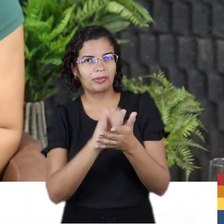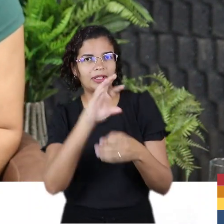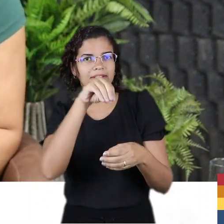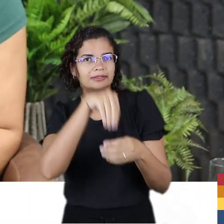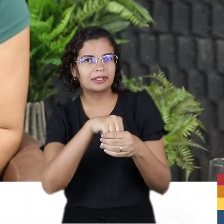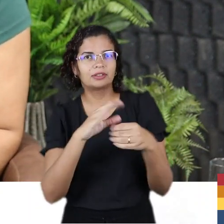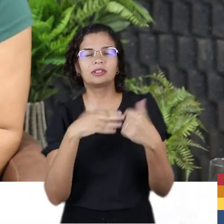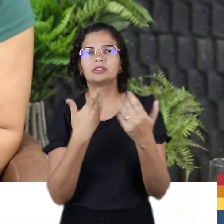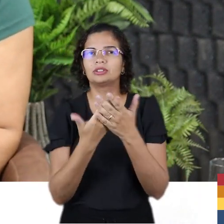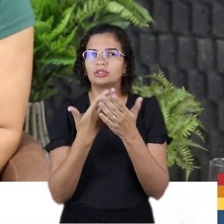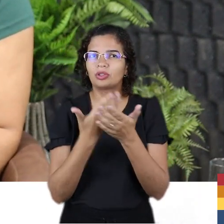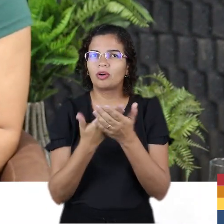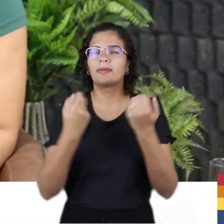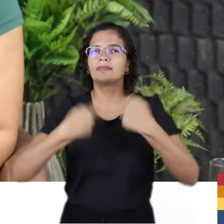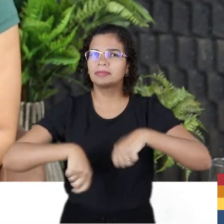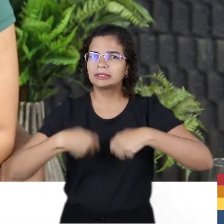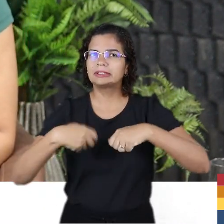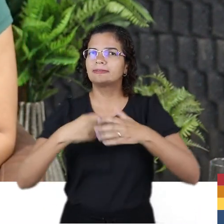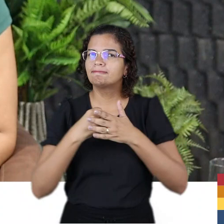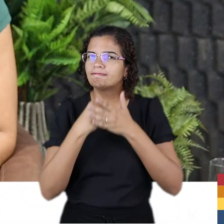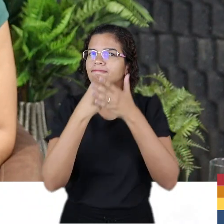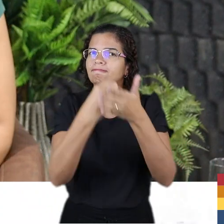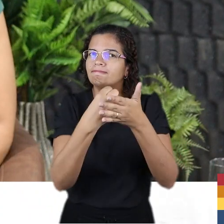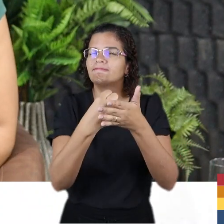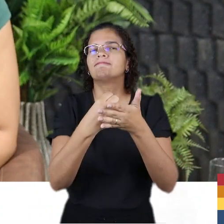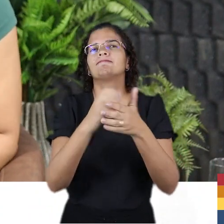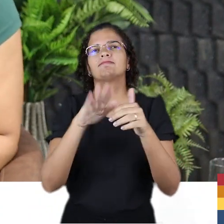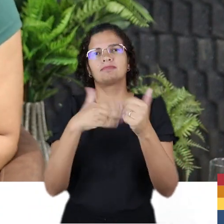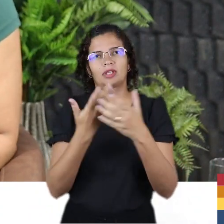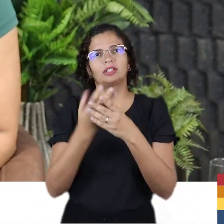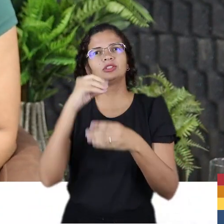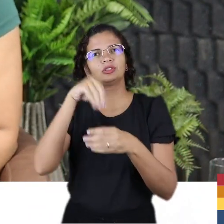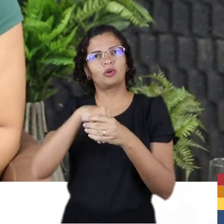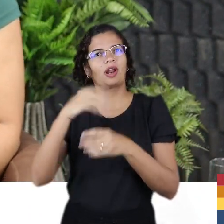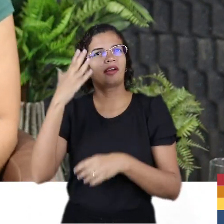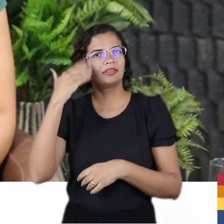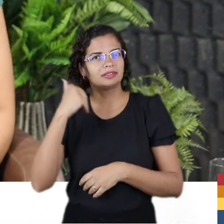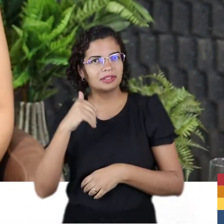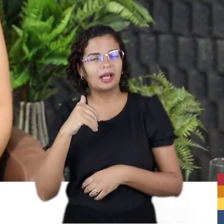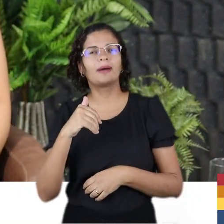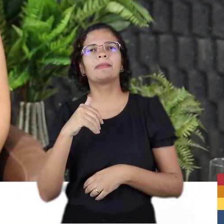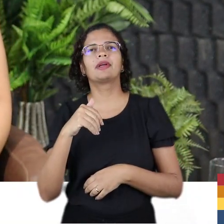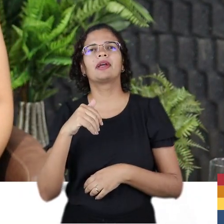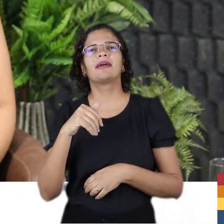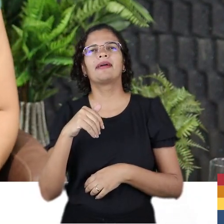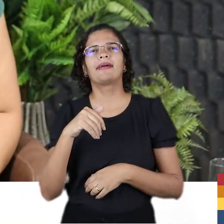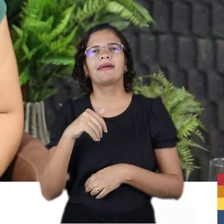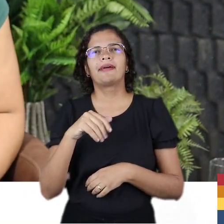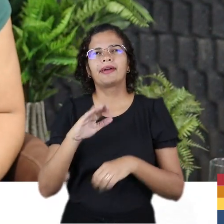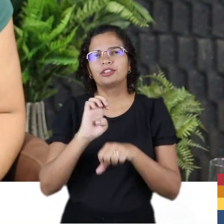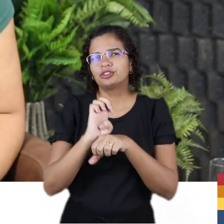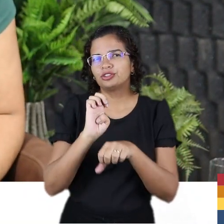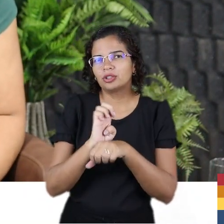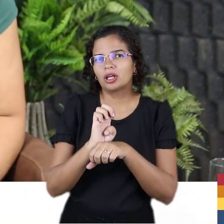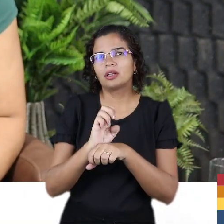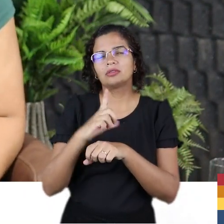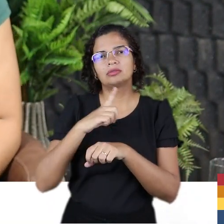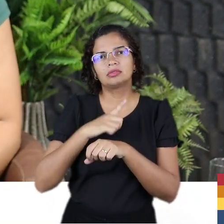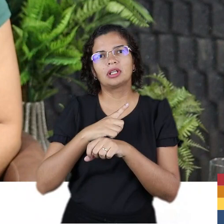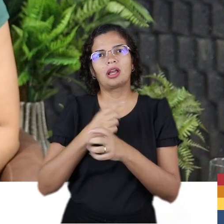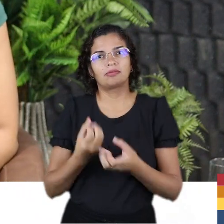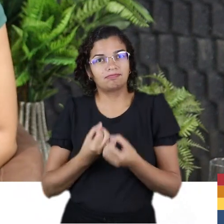E aí, eles precisam desse suporte. E aí, a nossa pergunta, né, e aí eu gostaria já que pudesse também estar